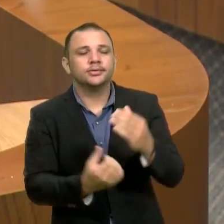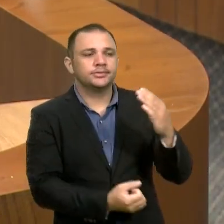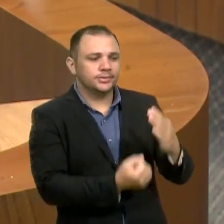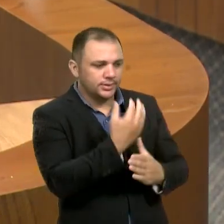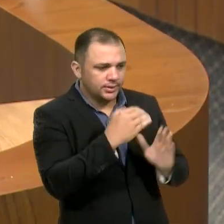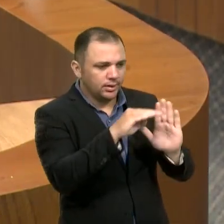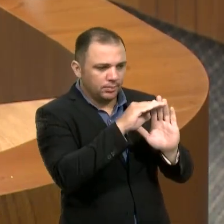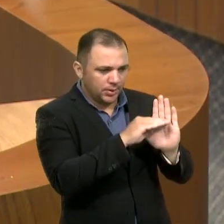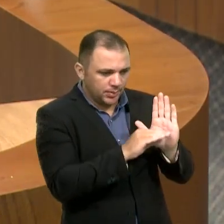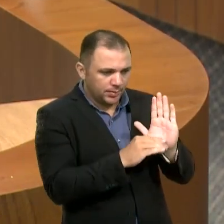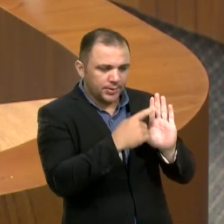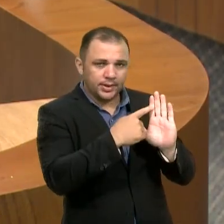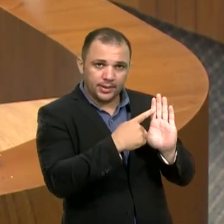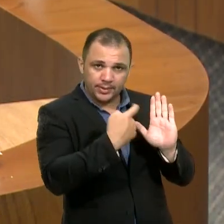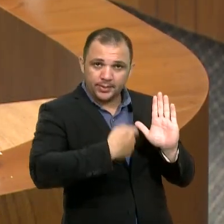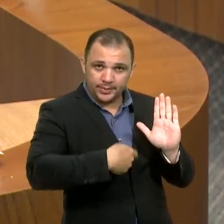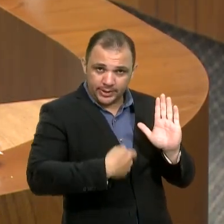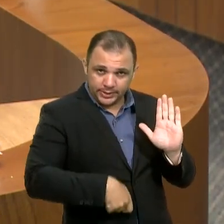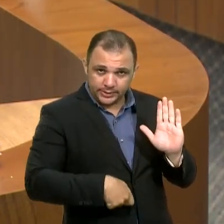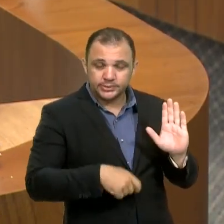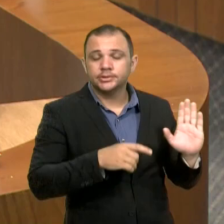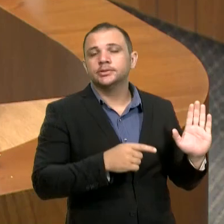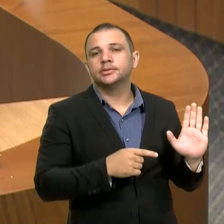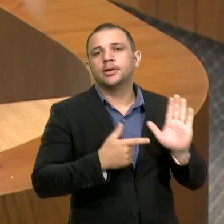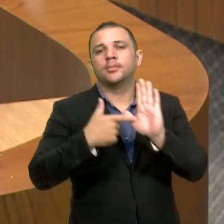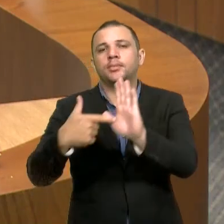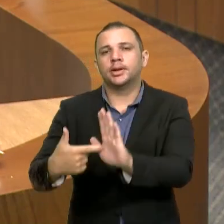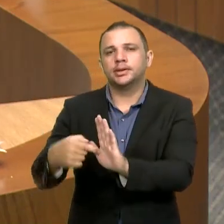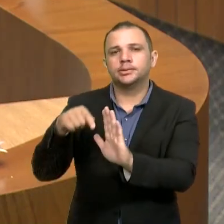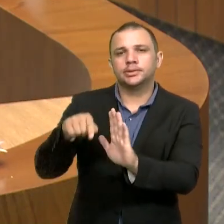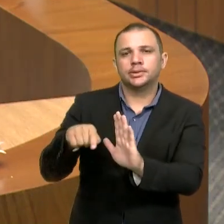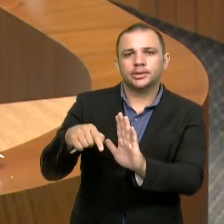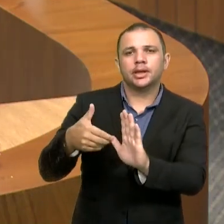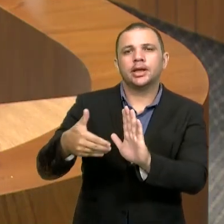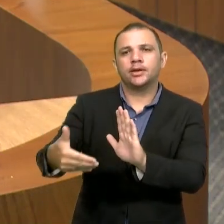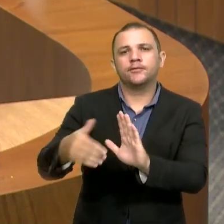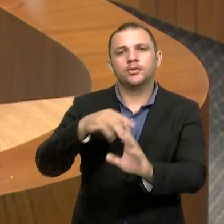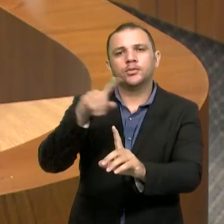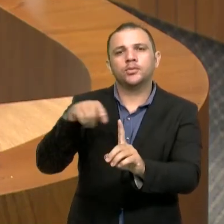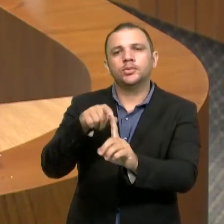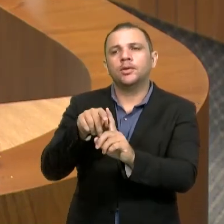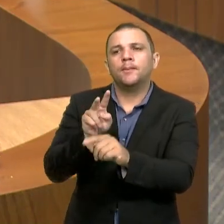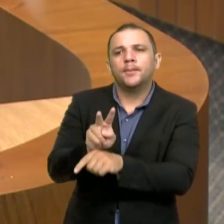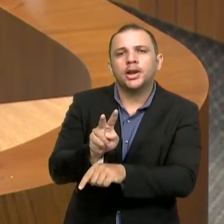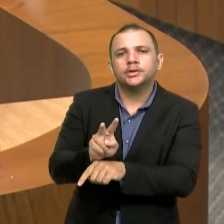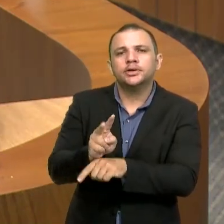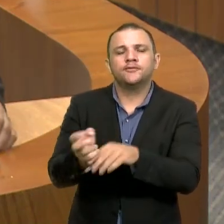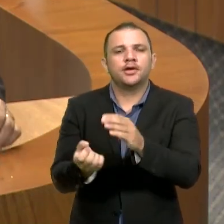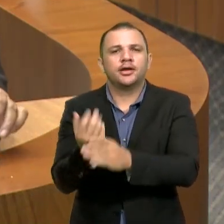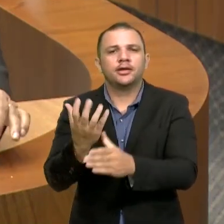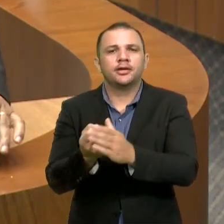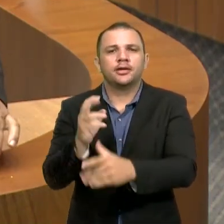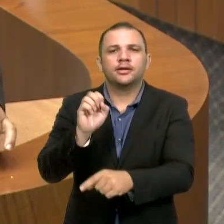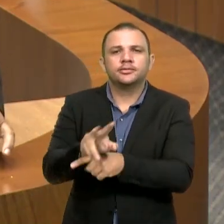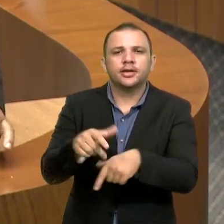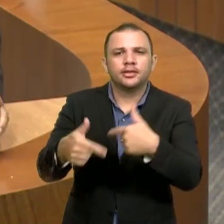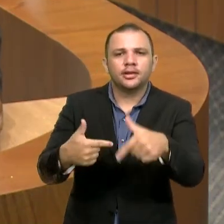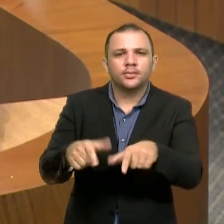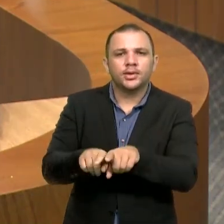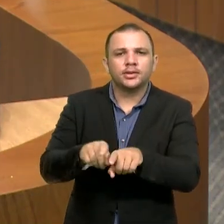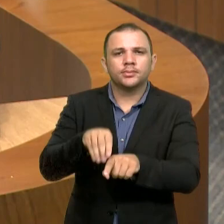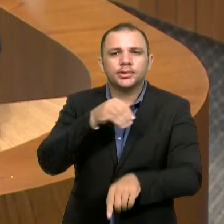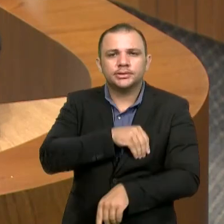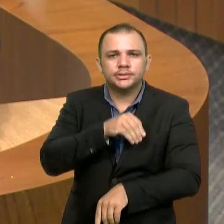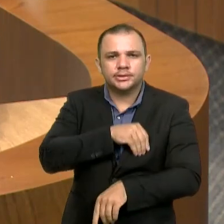diretrizes no sentido de buscarmos preservar, gerar emprego e renda de forma sustentável na nossa